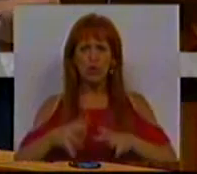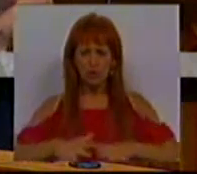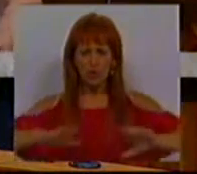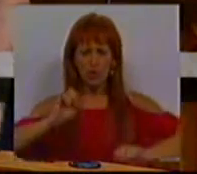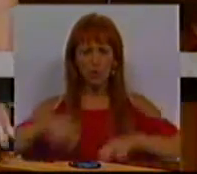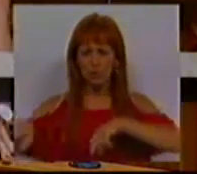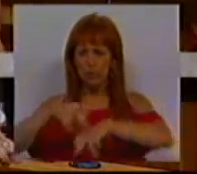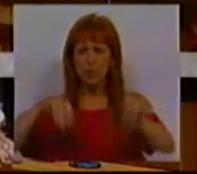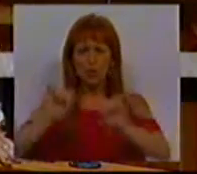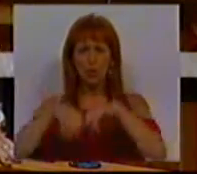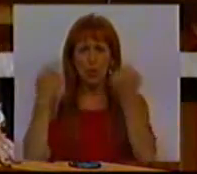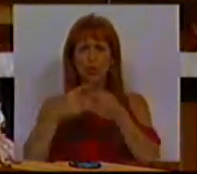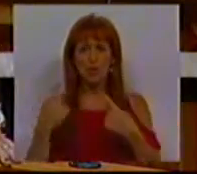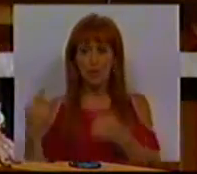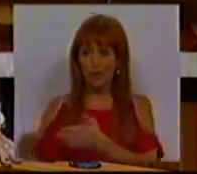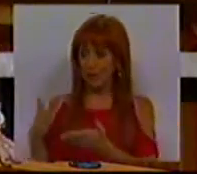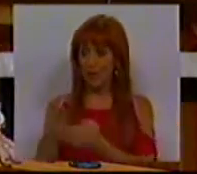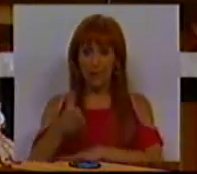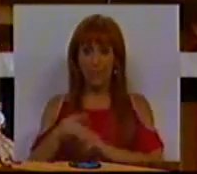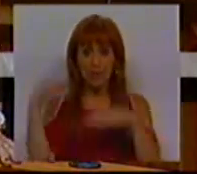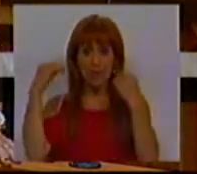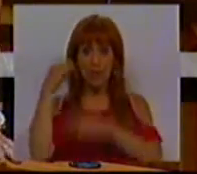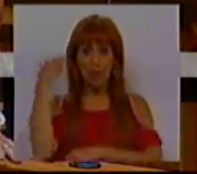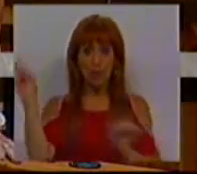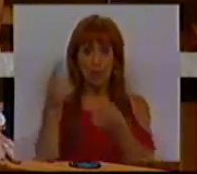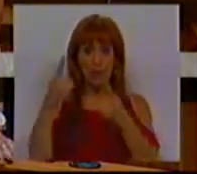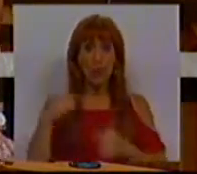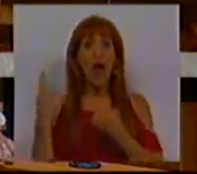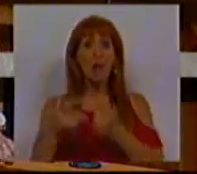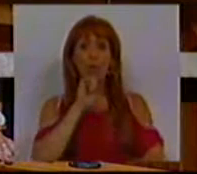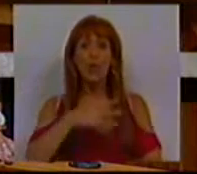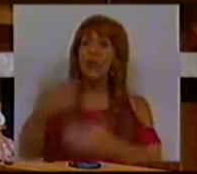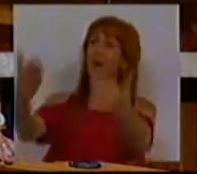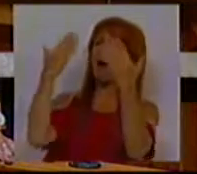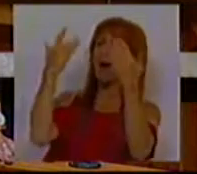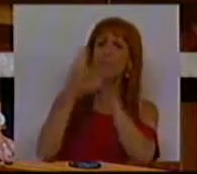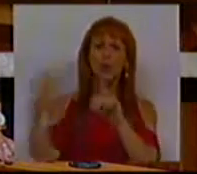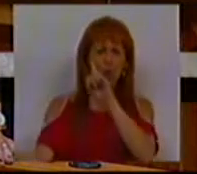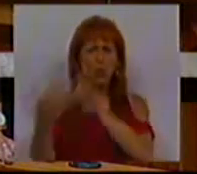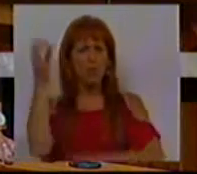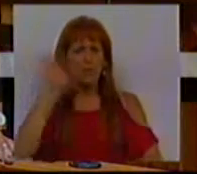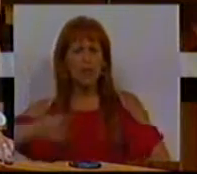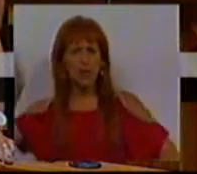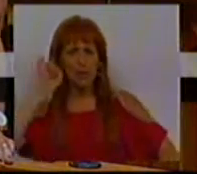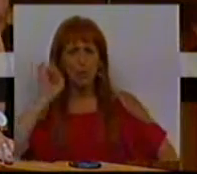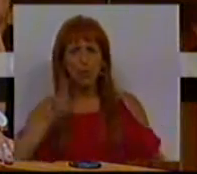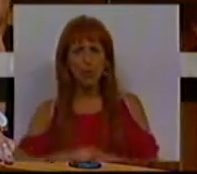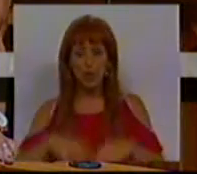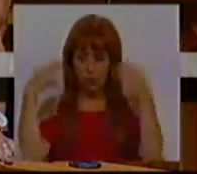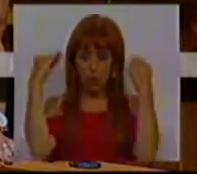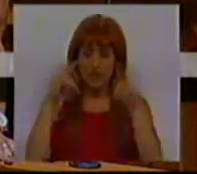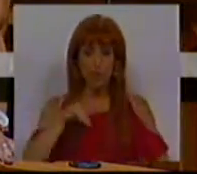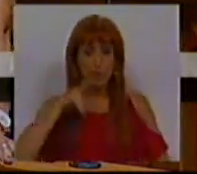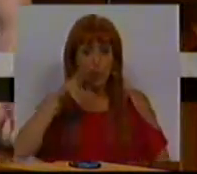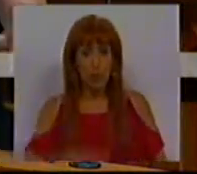da mobilidade social que lhes adveio através do ensino da música é algo que nós podemos celebrar como uma das conquistas mais importantes do ensino